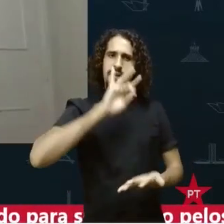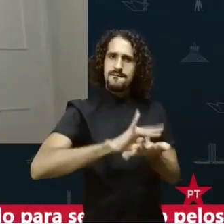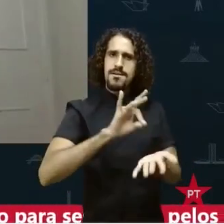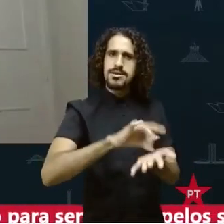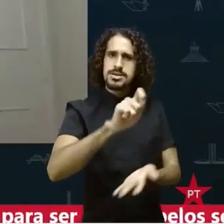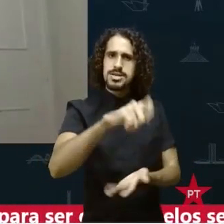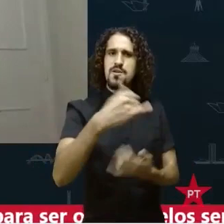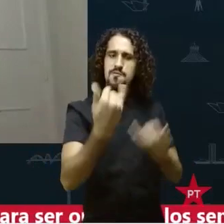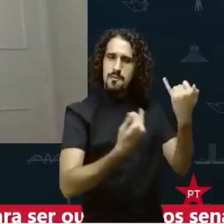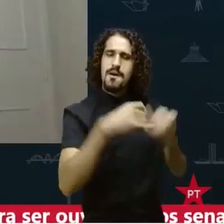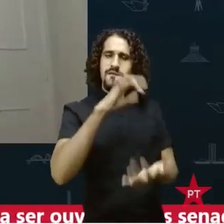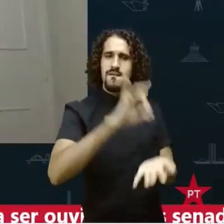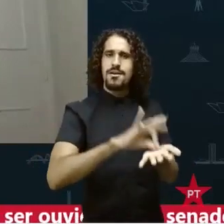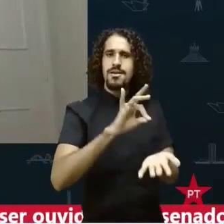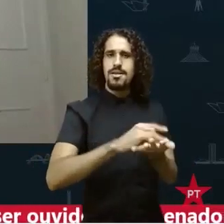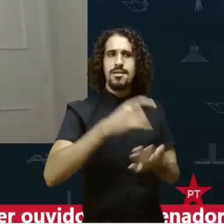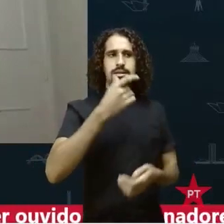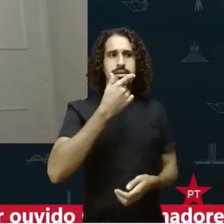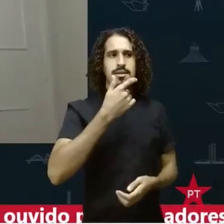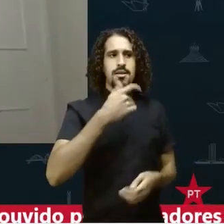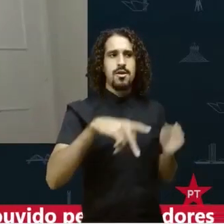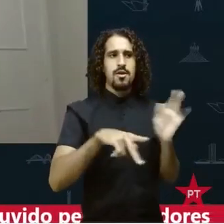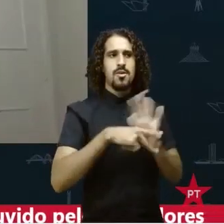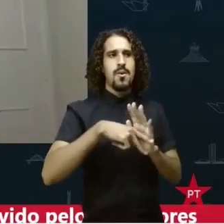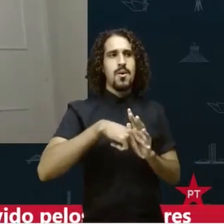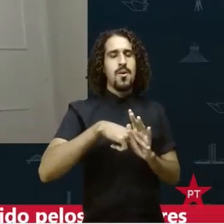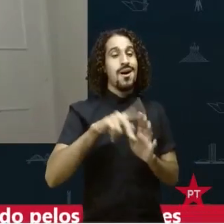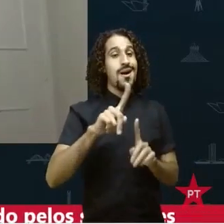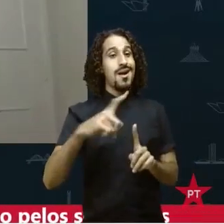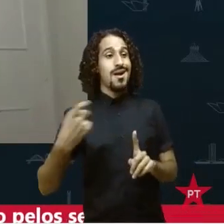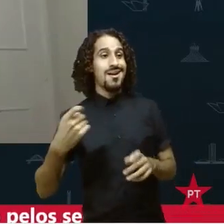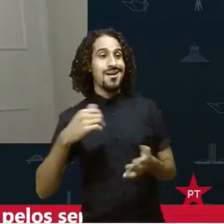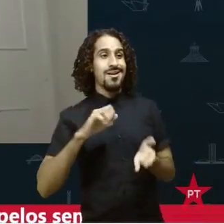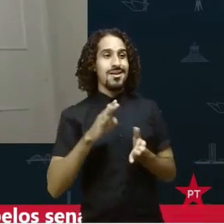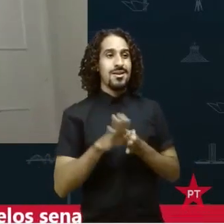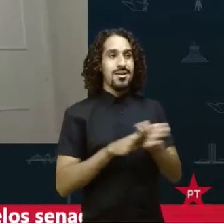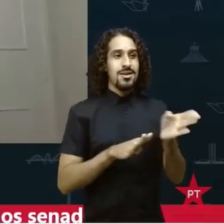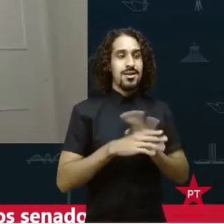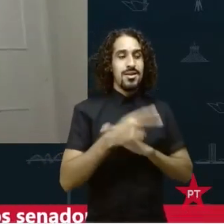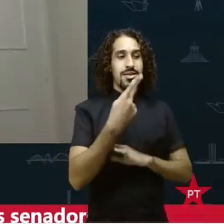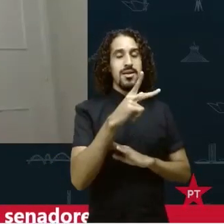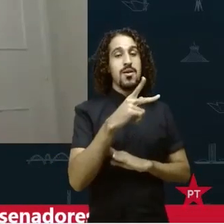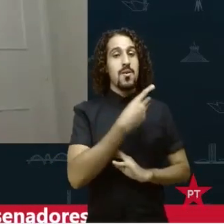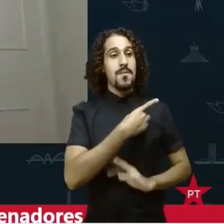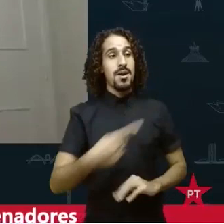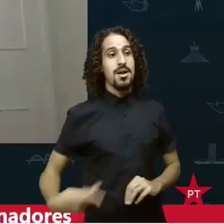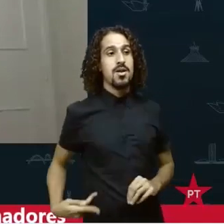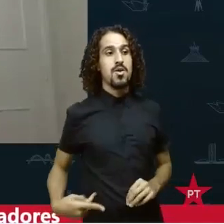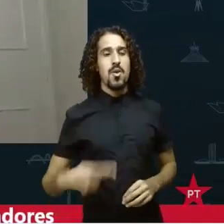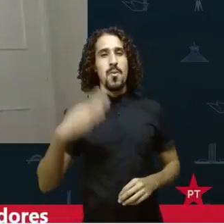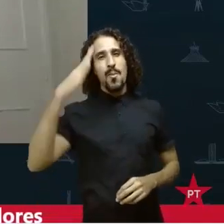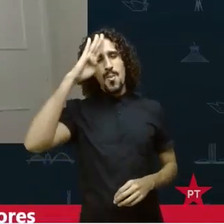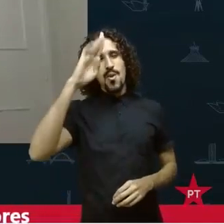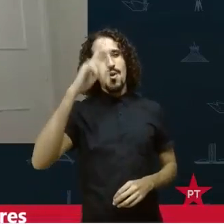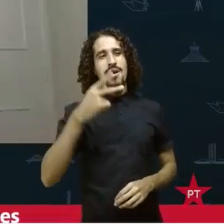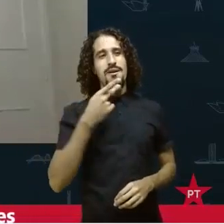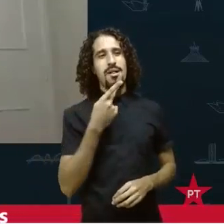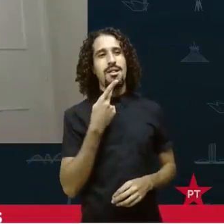as informações atribuídas a um ex-assessor dele, de que o presidente Bolsonaro, mesmo que em tom de